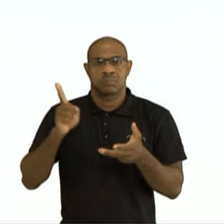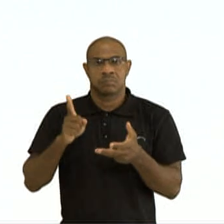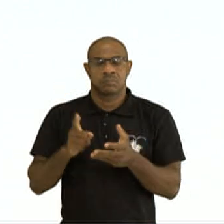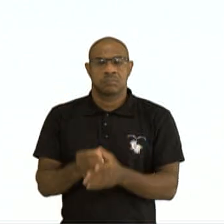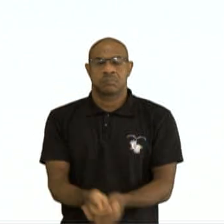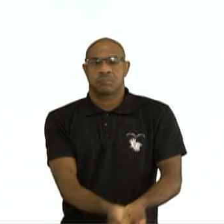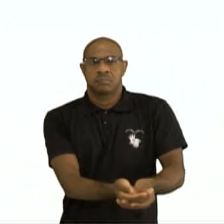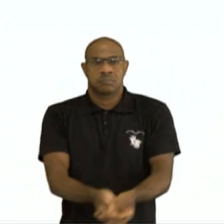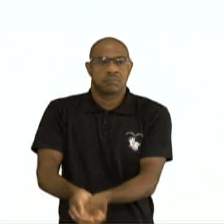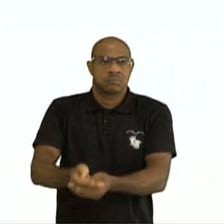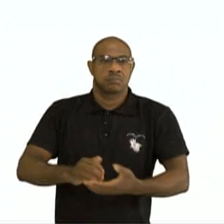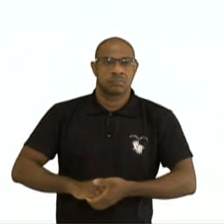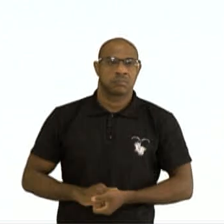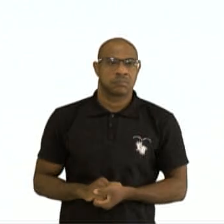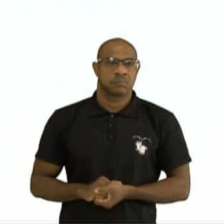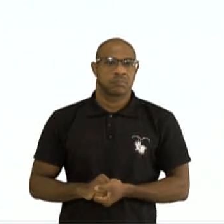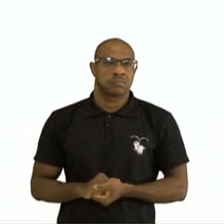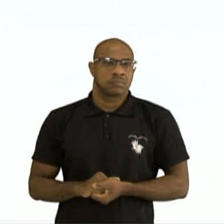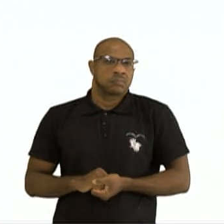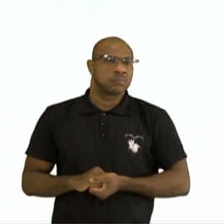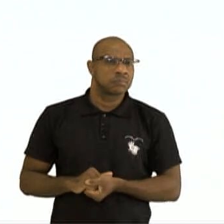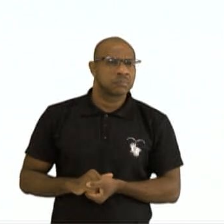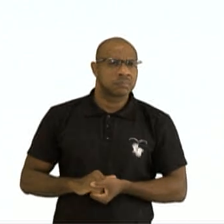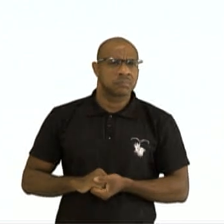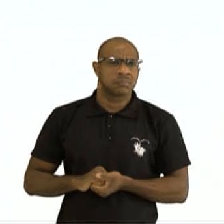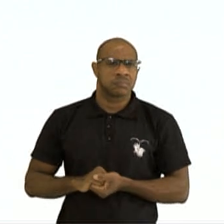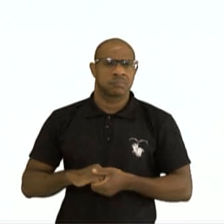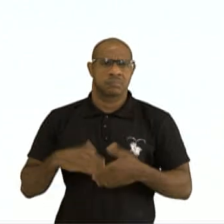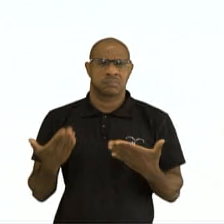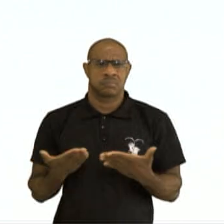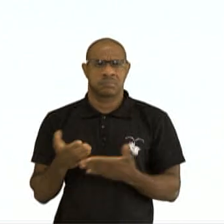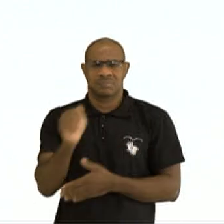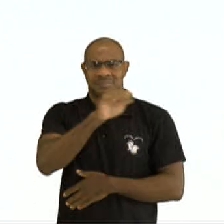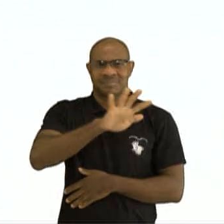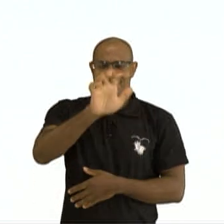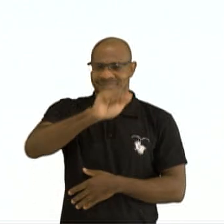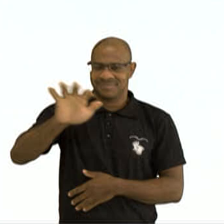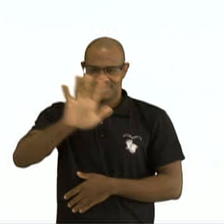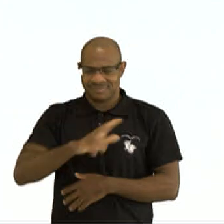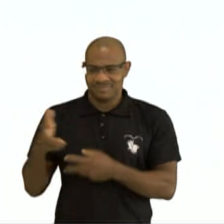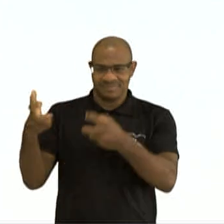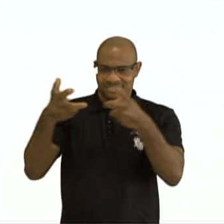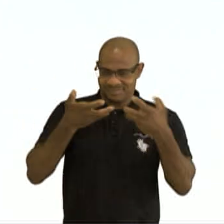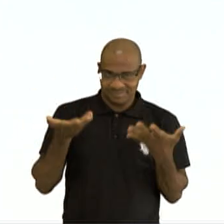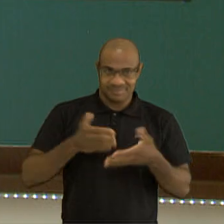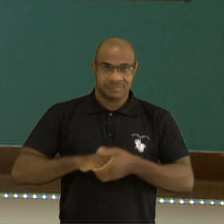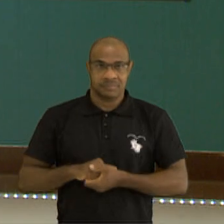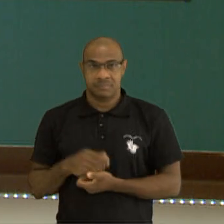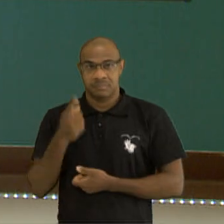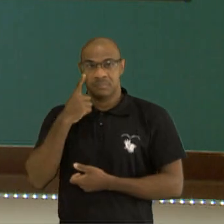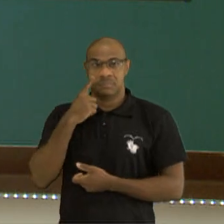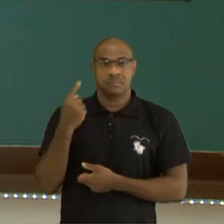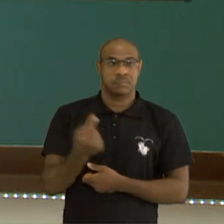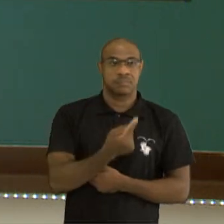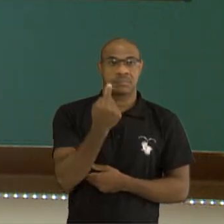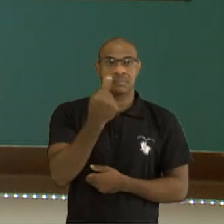volleyball. A imagem é bem autoexplicativa, né? O que eu quero que vocês façam? Deem uma olhada no número 1 aqui,